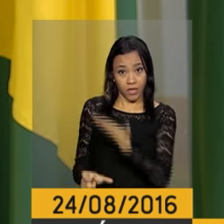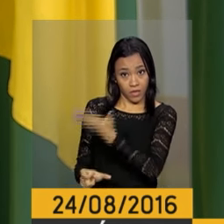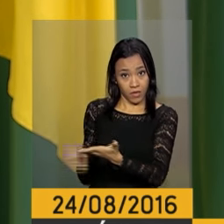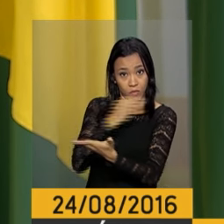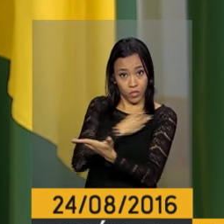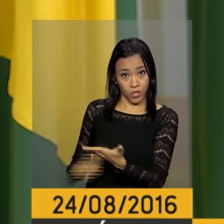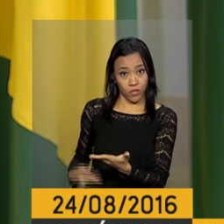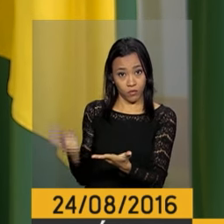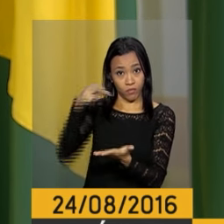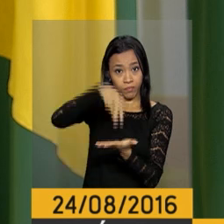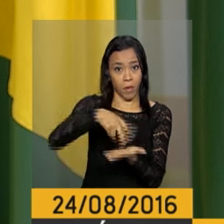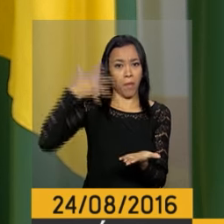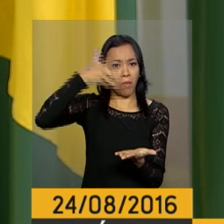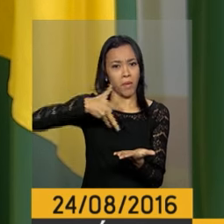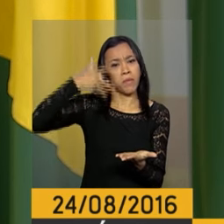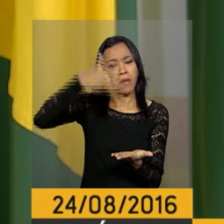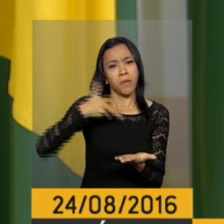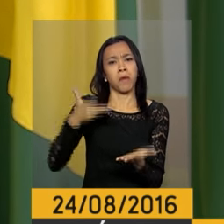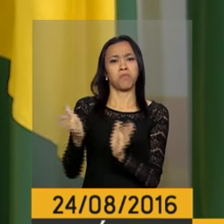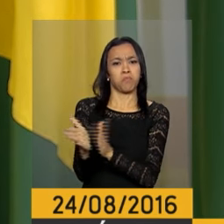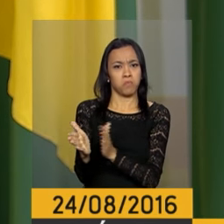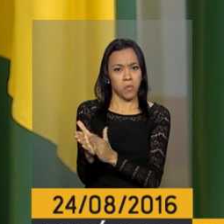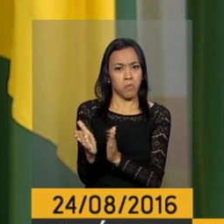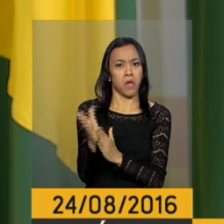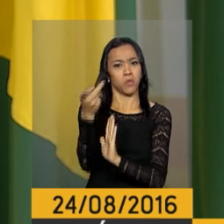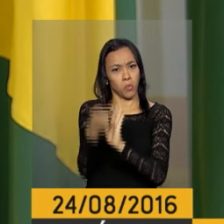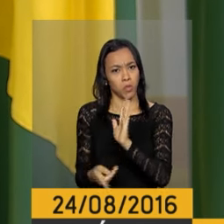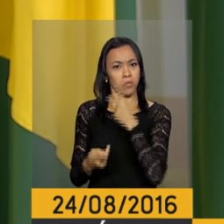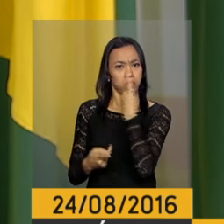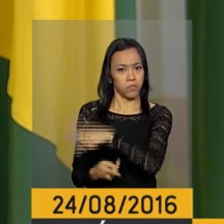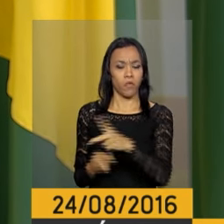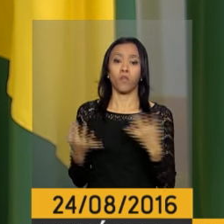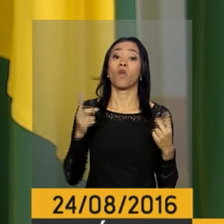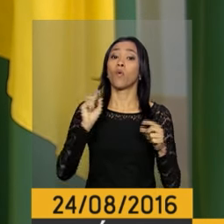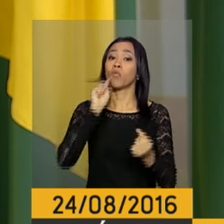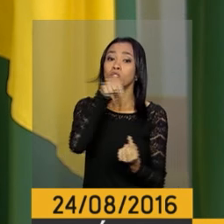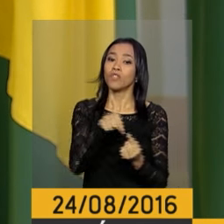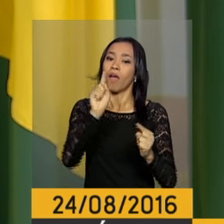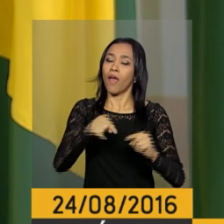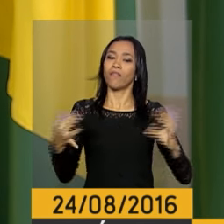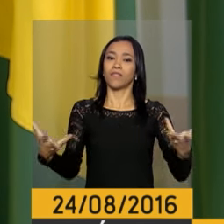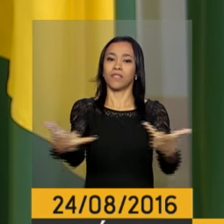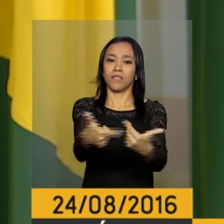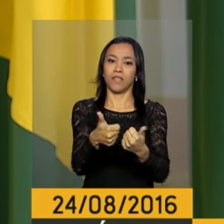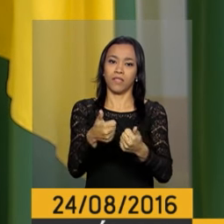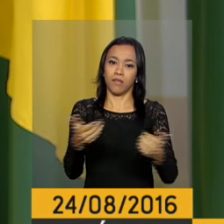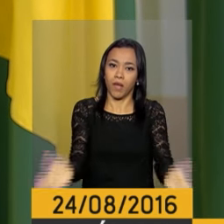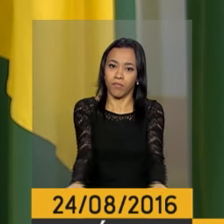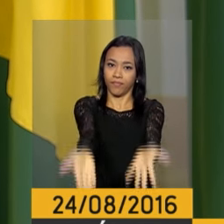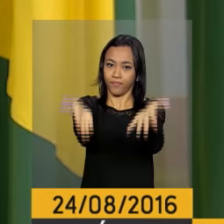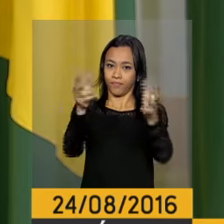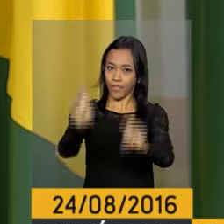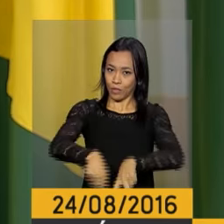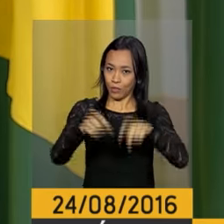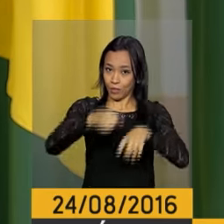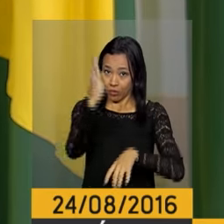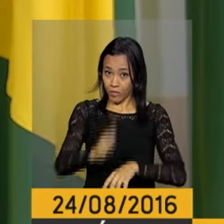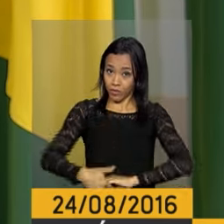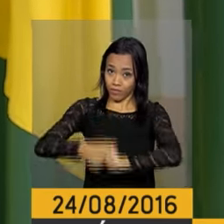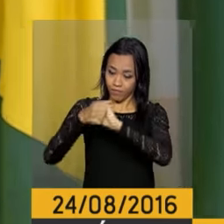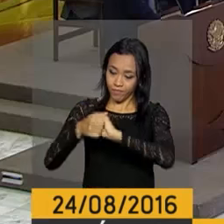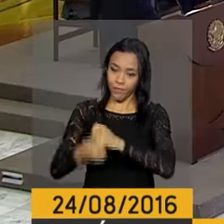veio revelar aqui e o agronegócio, com aplauso do agronegócio, foi eficiência para a agricultura brasileira. Meus